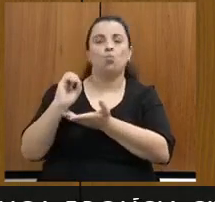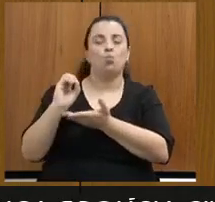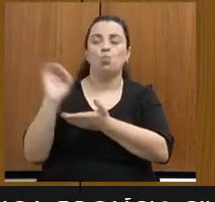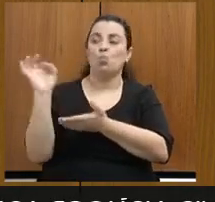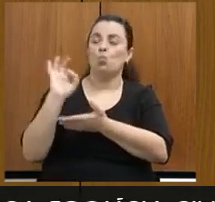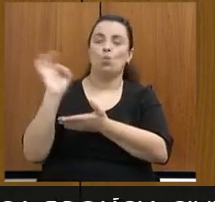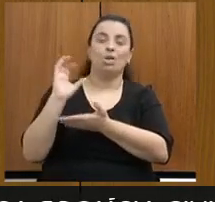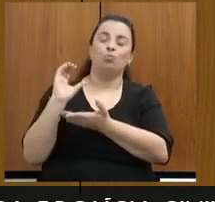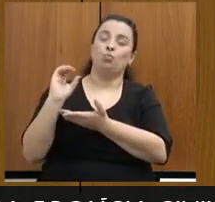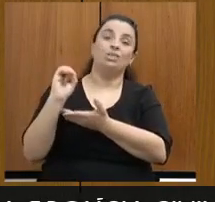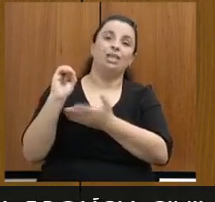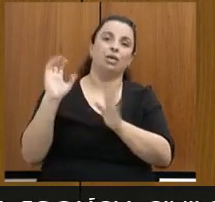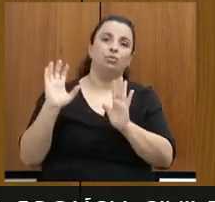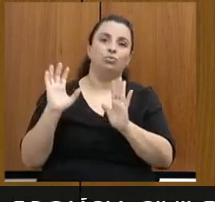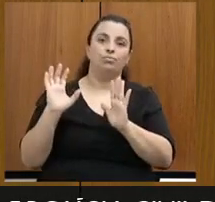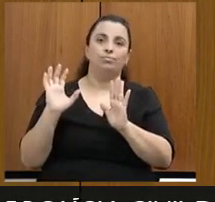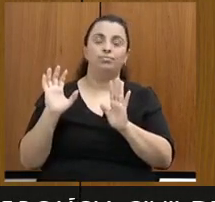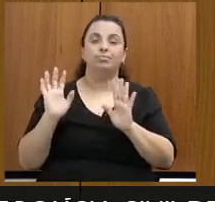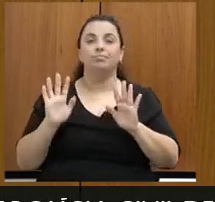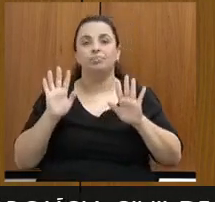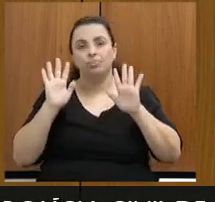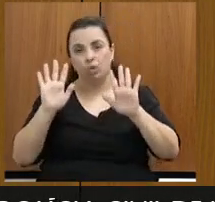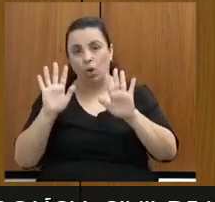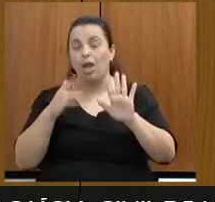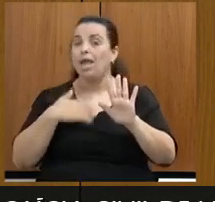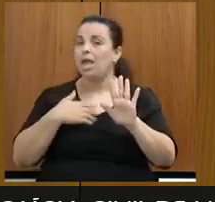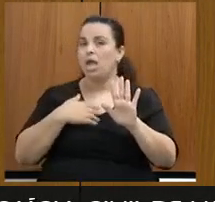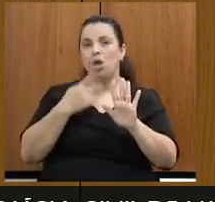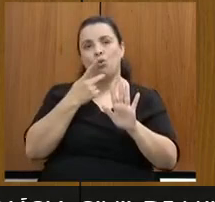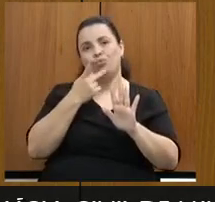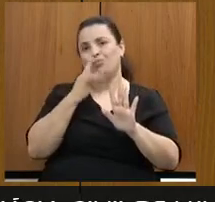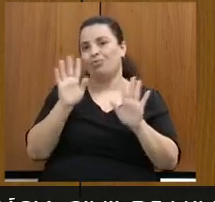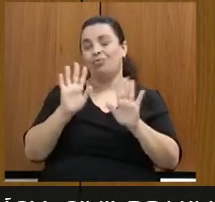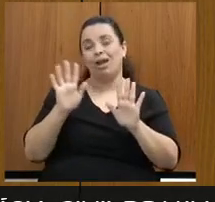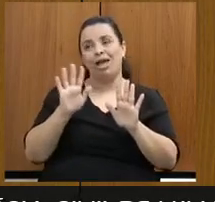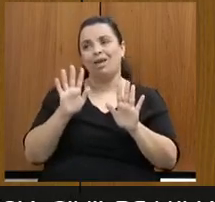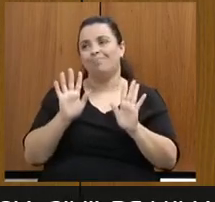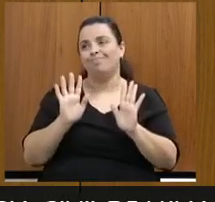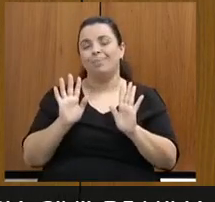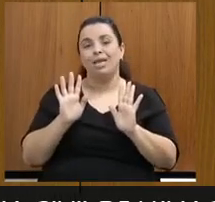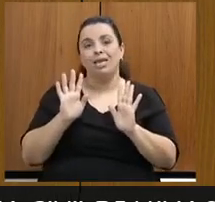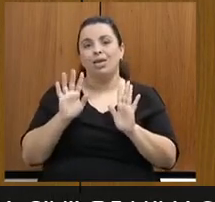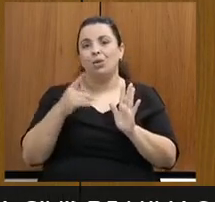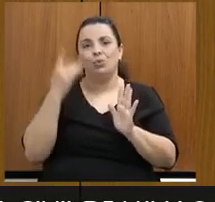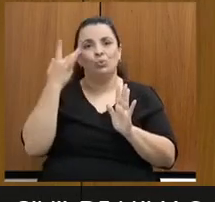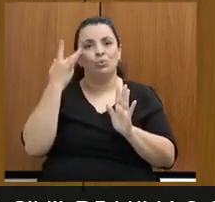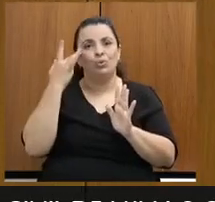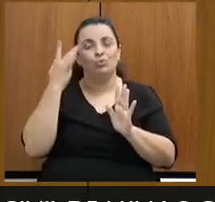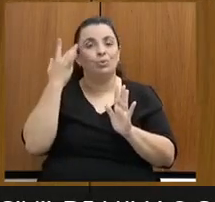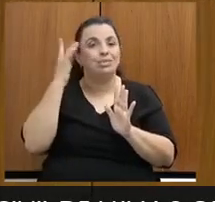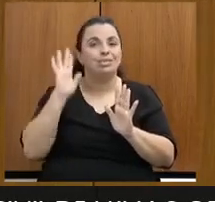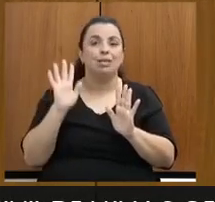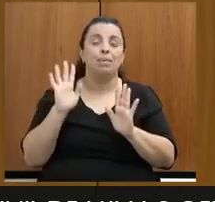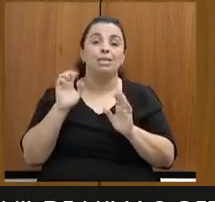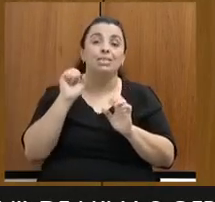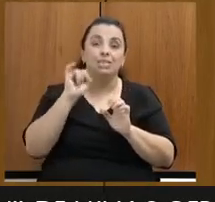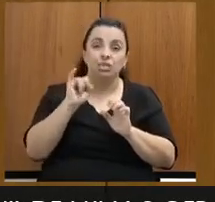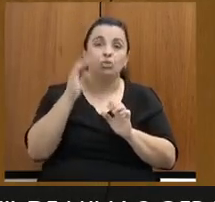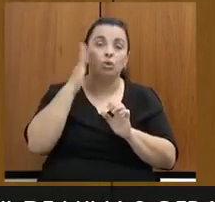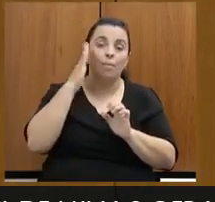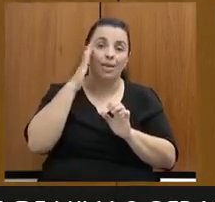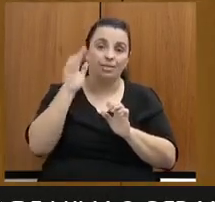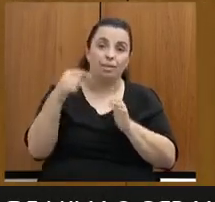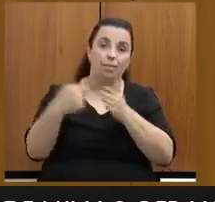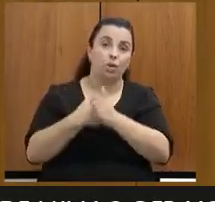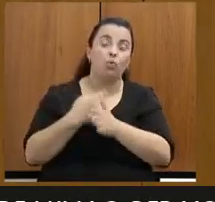agora este número Deputado eu vou outra Vou ficar devendo indo para o show porque eu não soubesse que essa pergunta seria feita teria